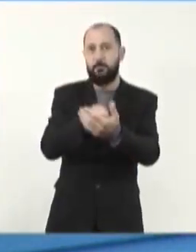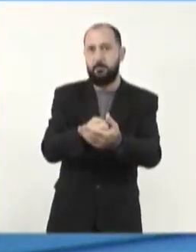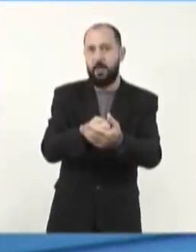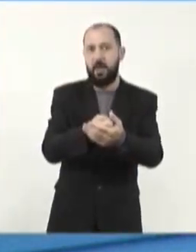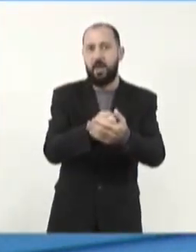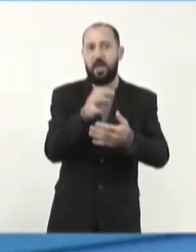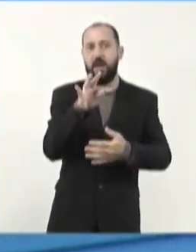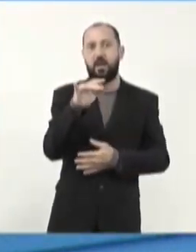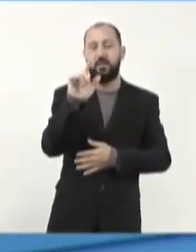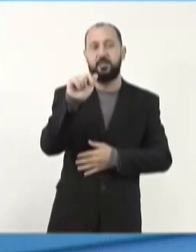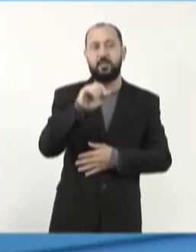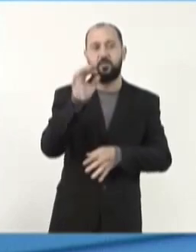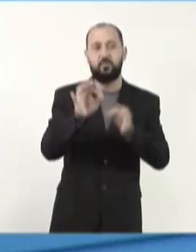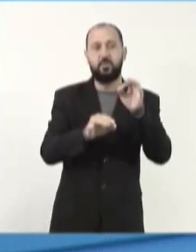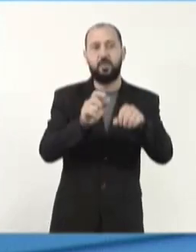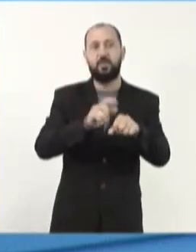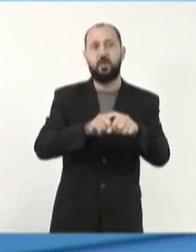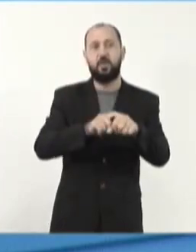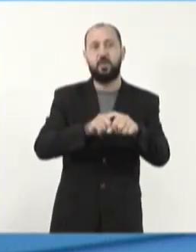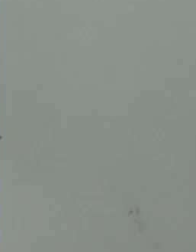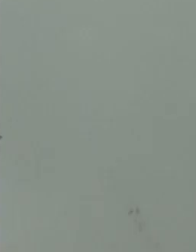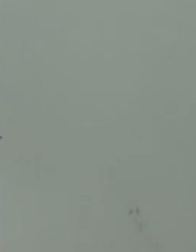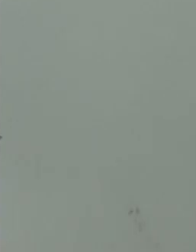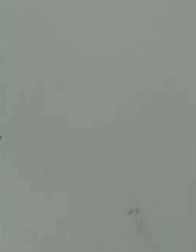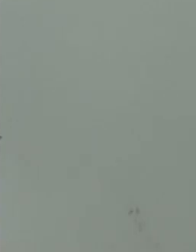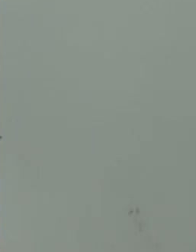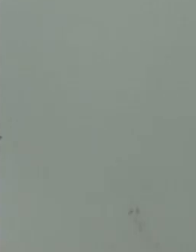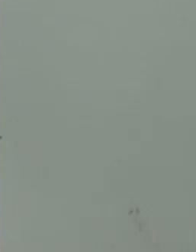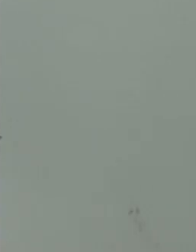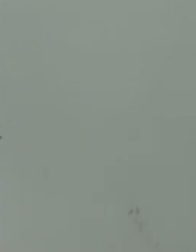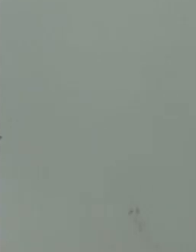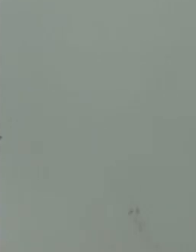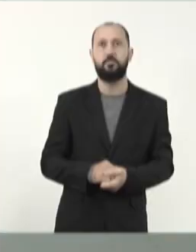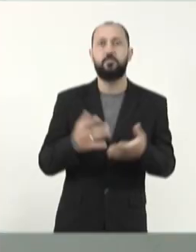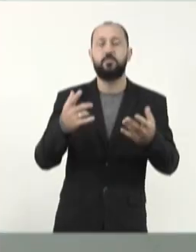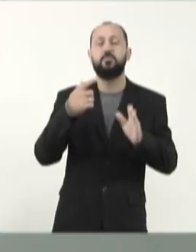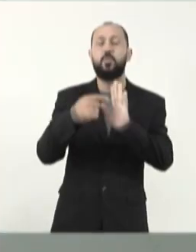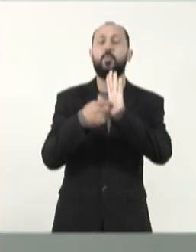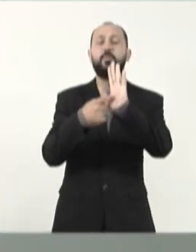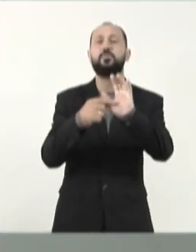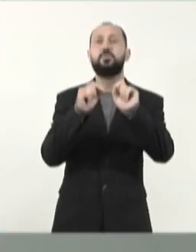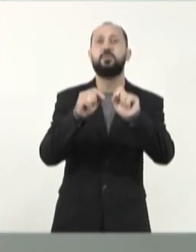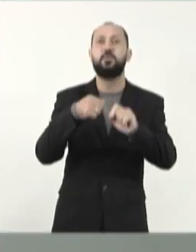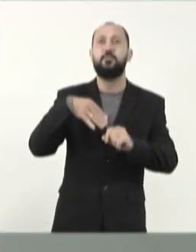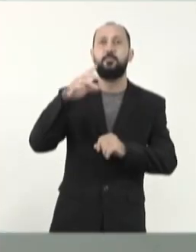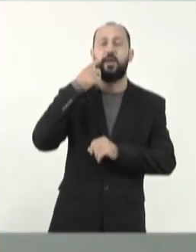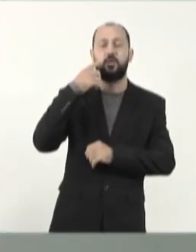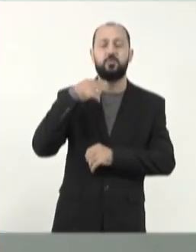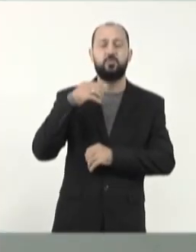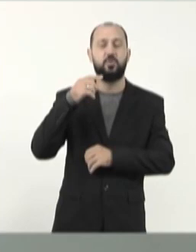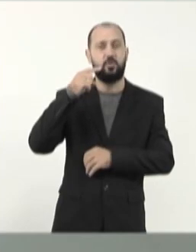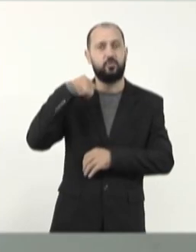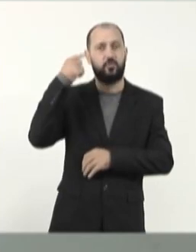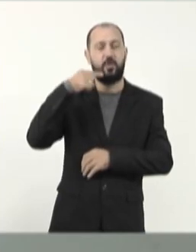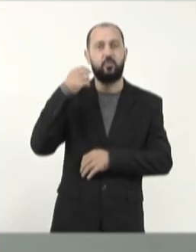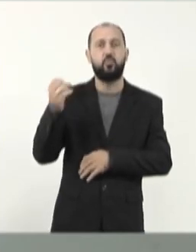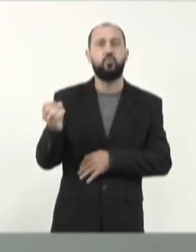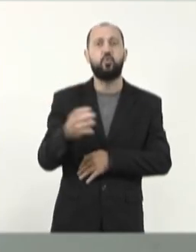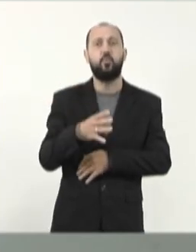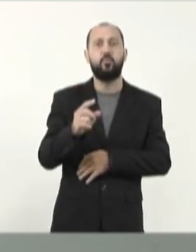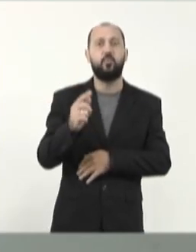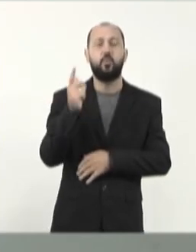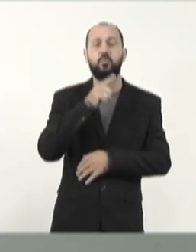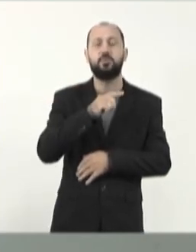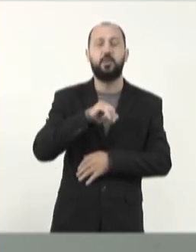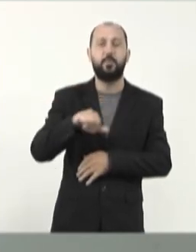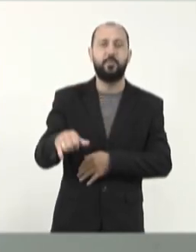pagar a taxa judicial ao final da execução. É uma medida que principalmente os novos advogados, né, podem